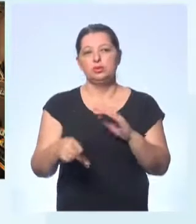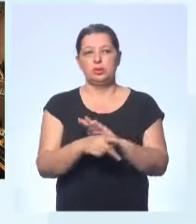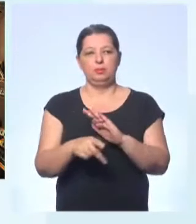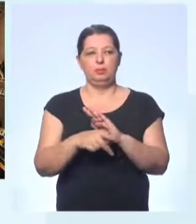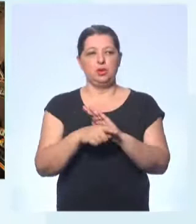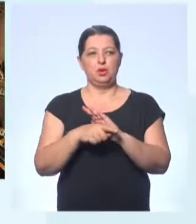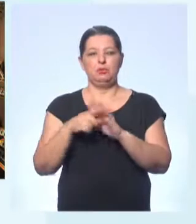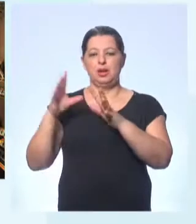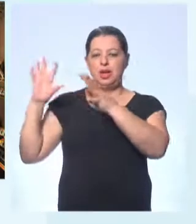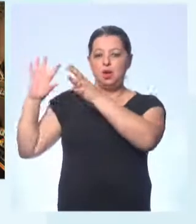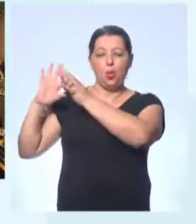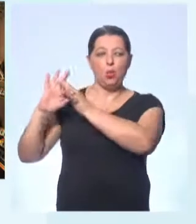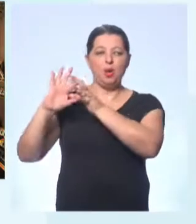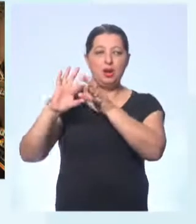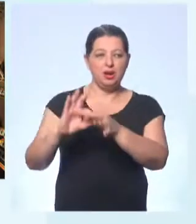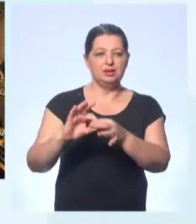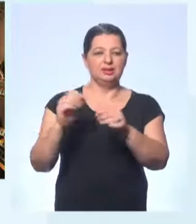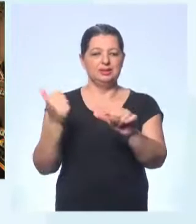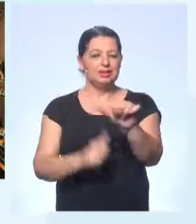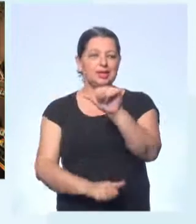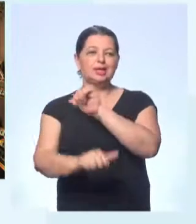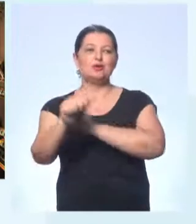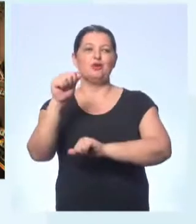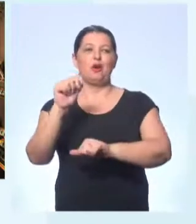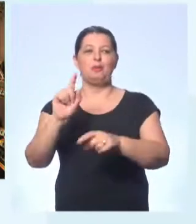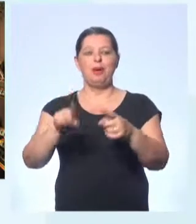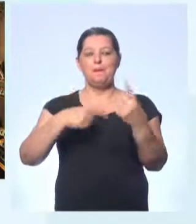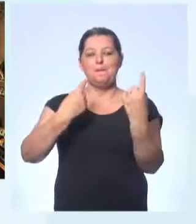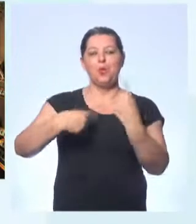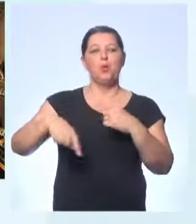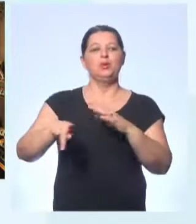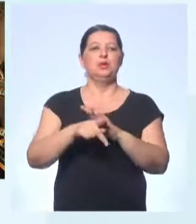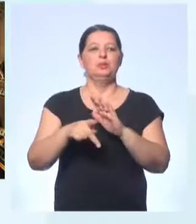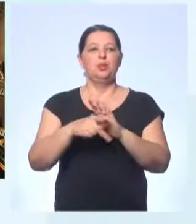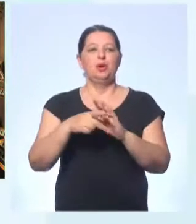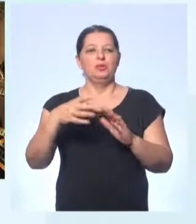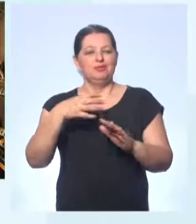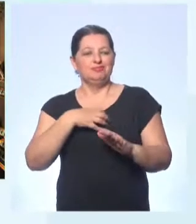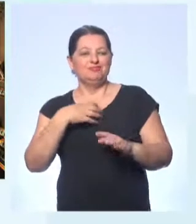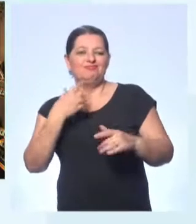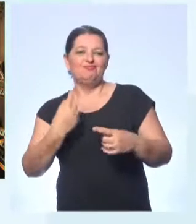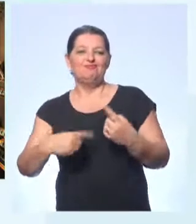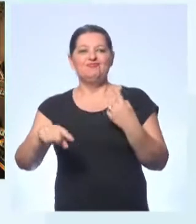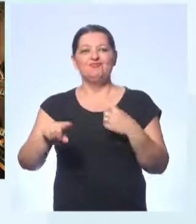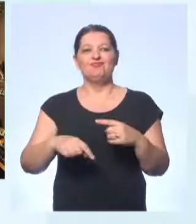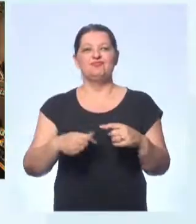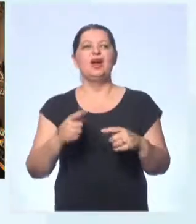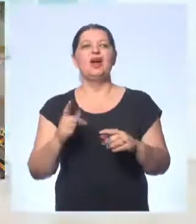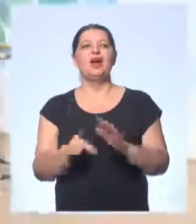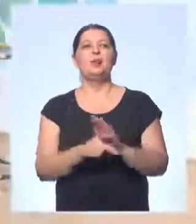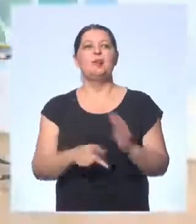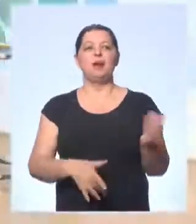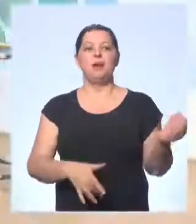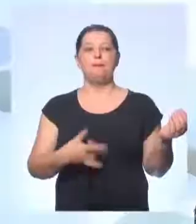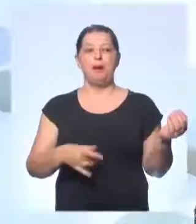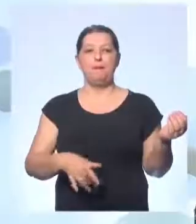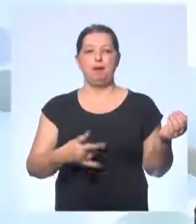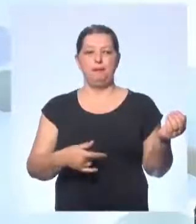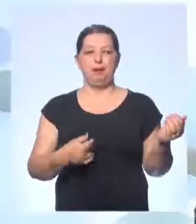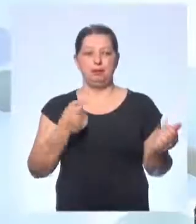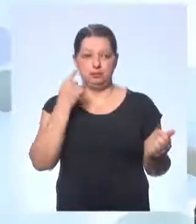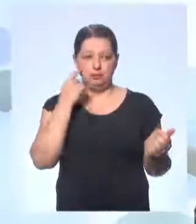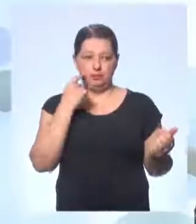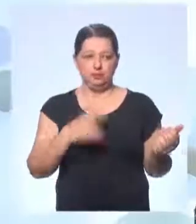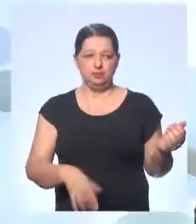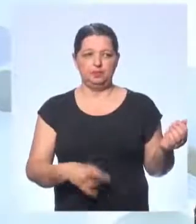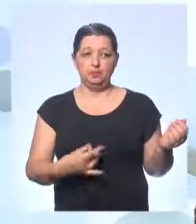formam melodias e, quando justapostas, formam harmonias, que foi o que o Anderson fez aqui. Toca um acorde, Anderson. Um acorde